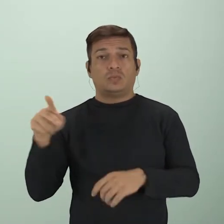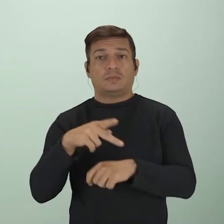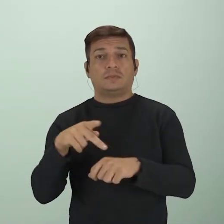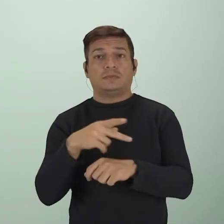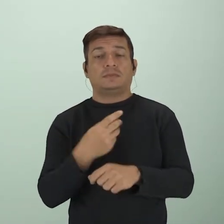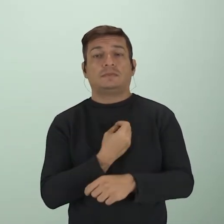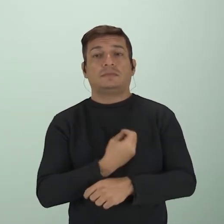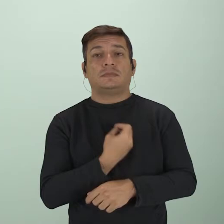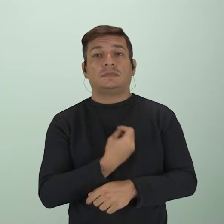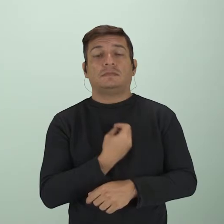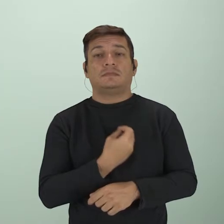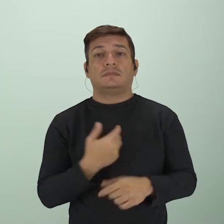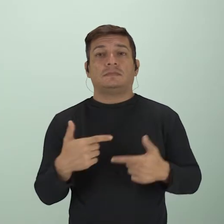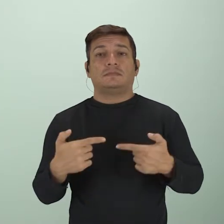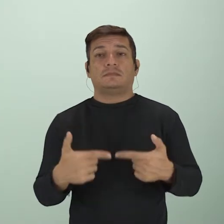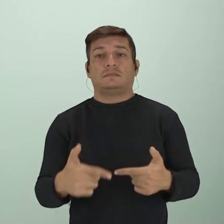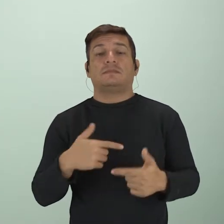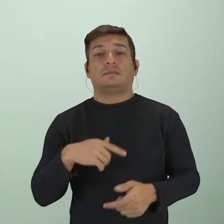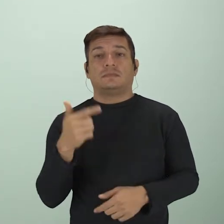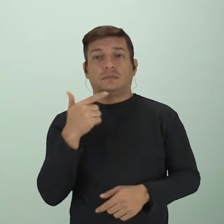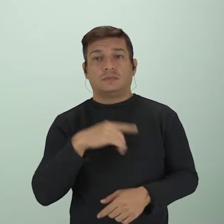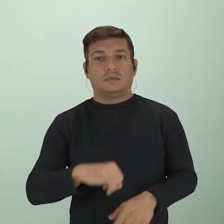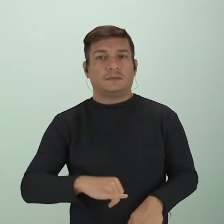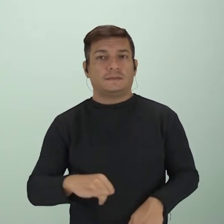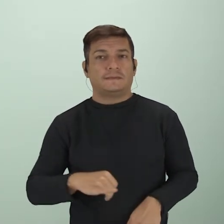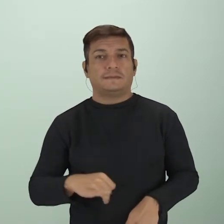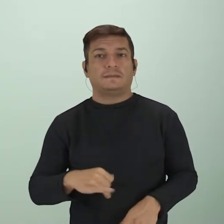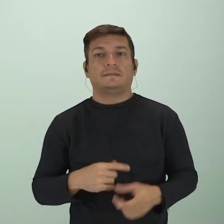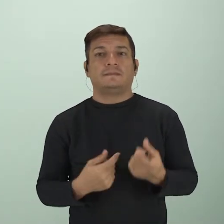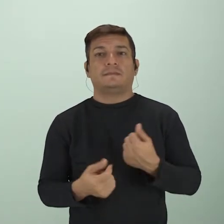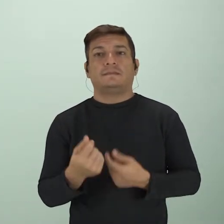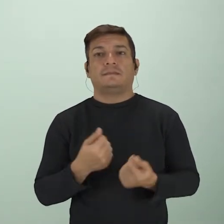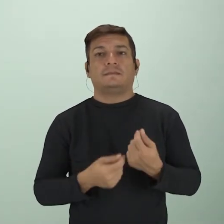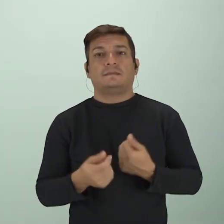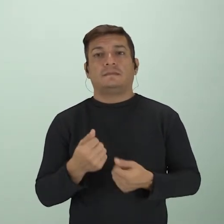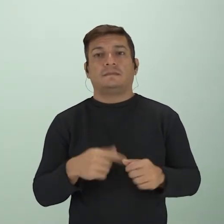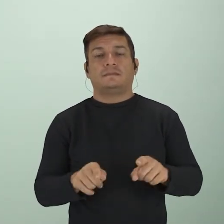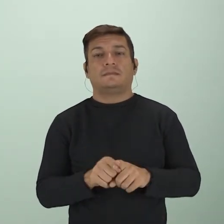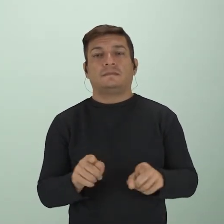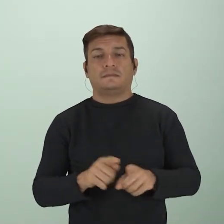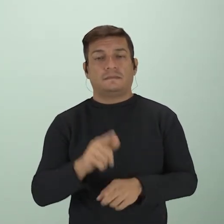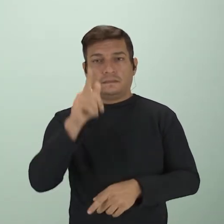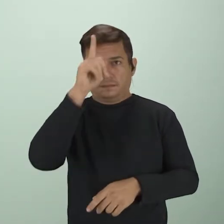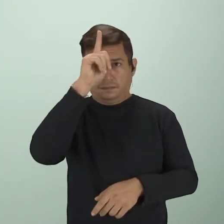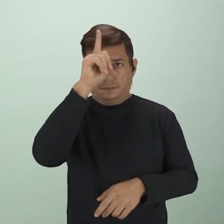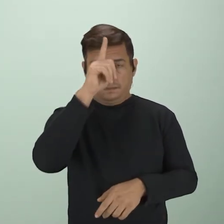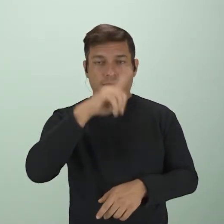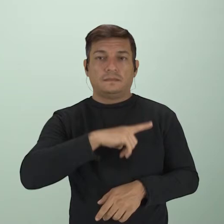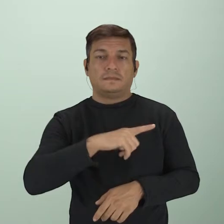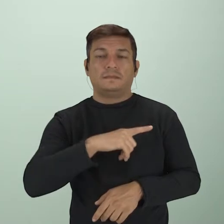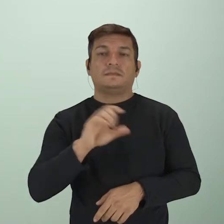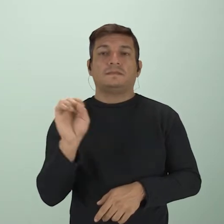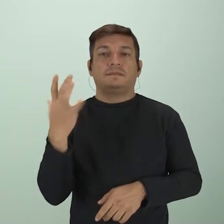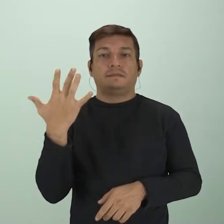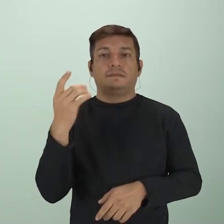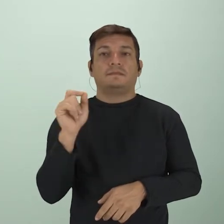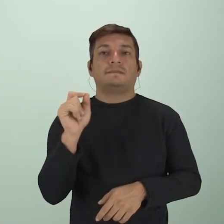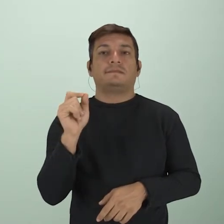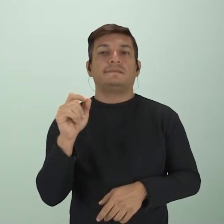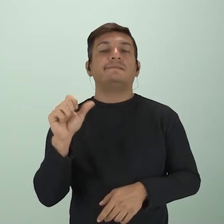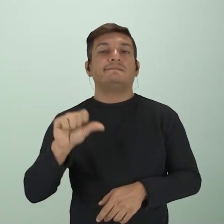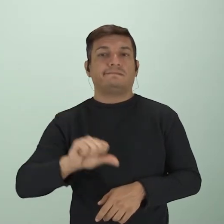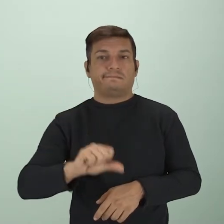países que participaram da guerra, que foram vencedores, sofreram economicamente, a Alemanha ainda teve uma situação